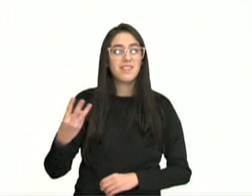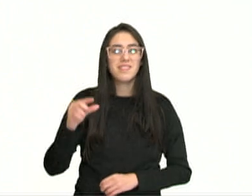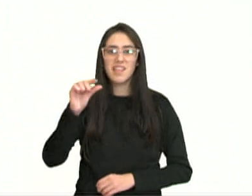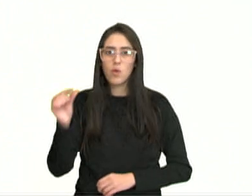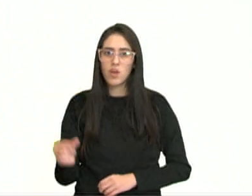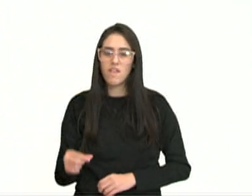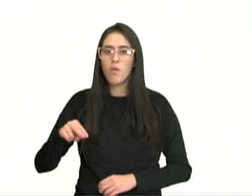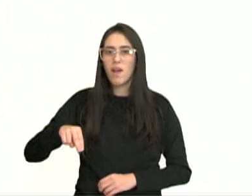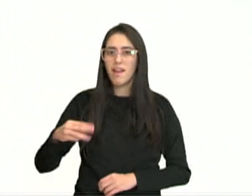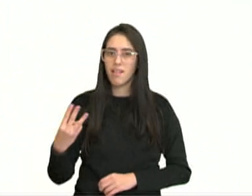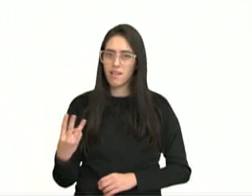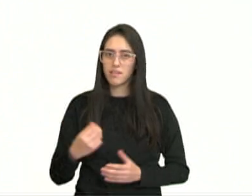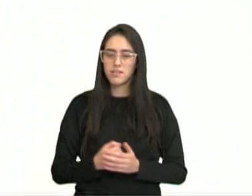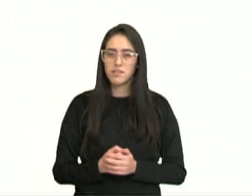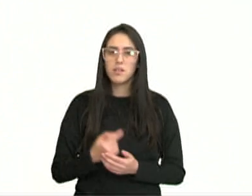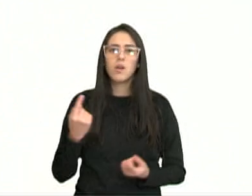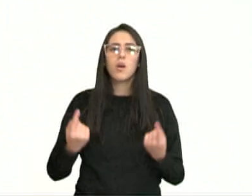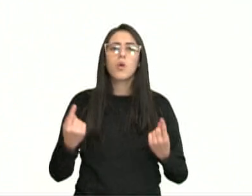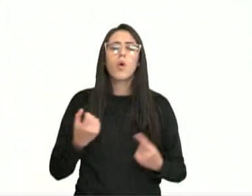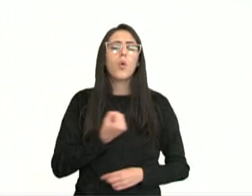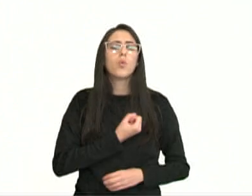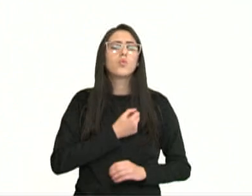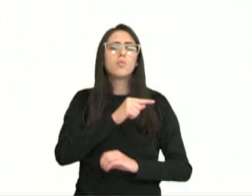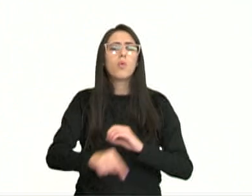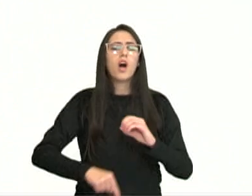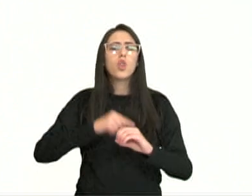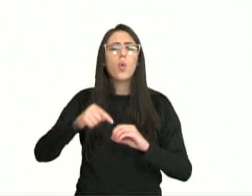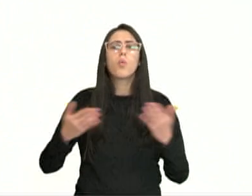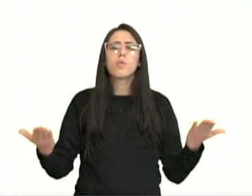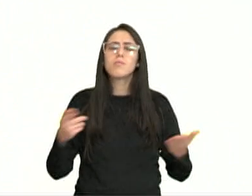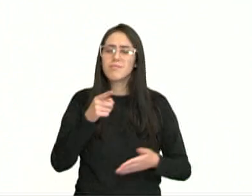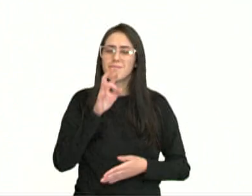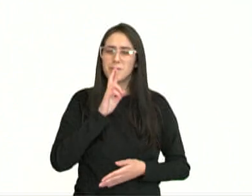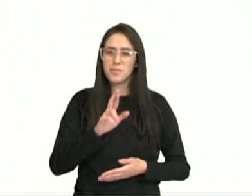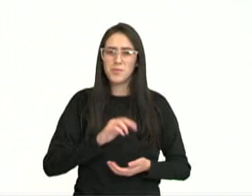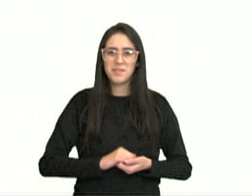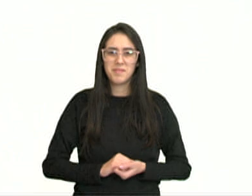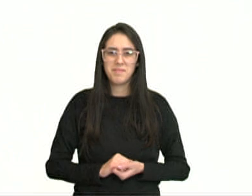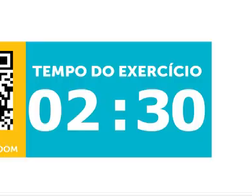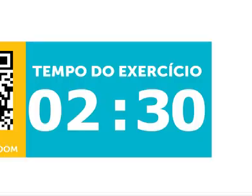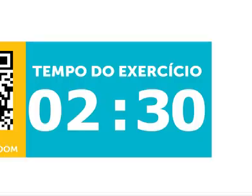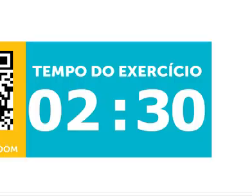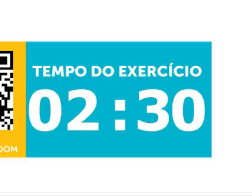o N3. Qual é o número atômico desse elemento? Agora é com vocês.